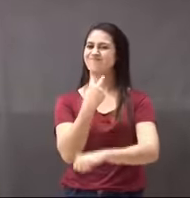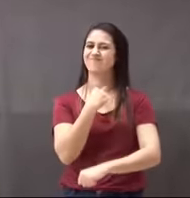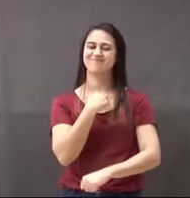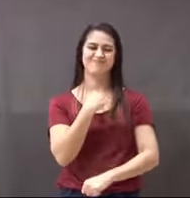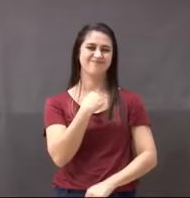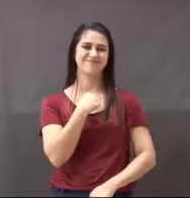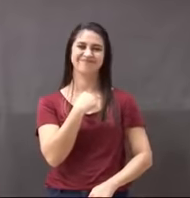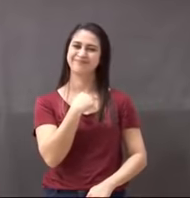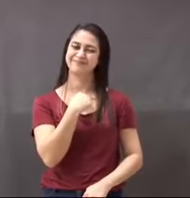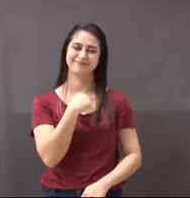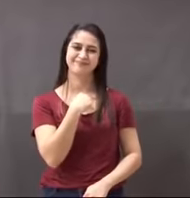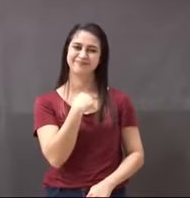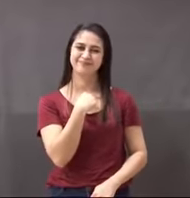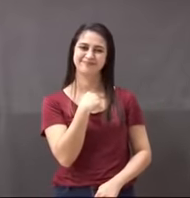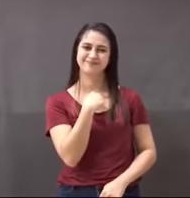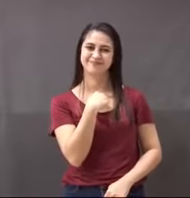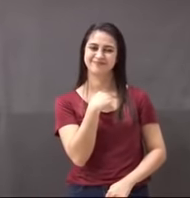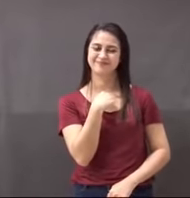parar.